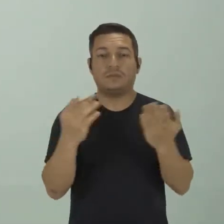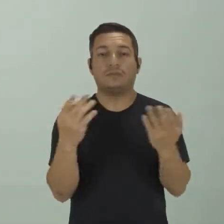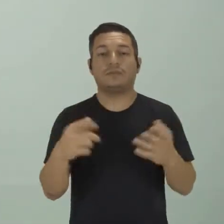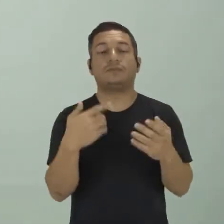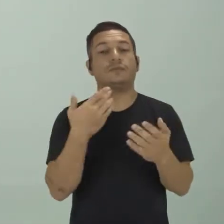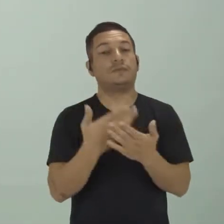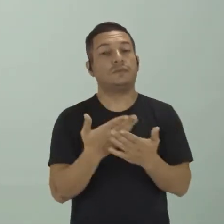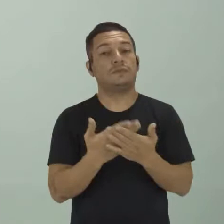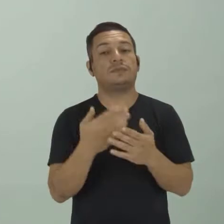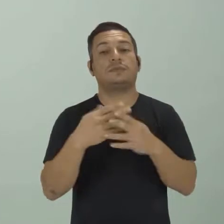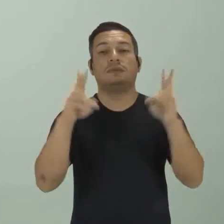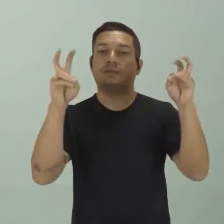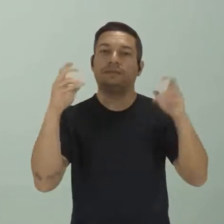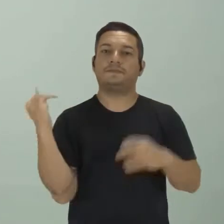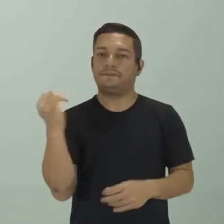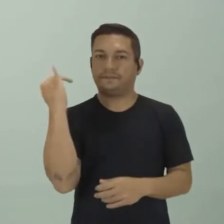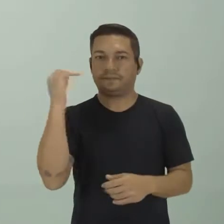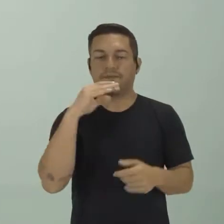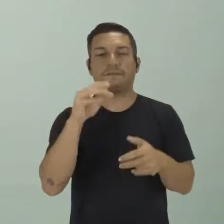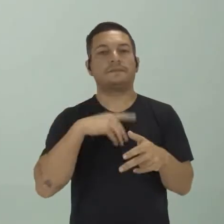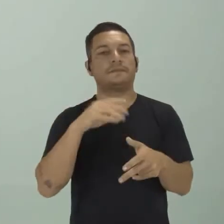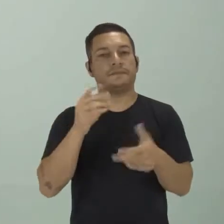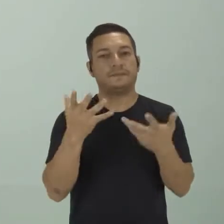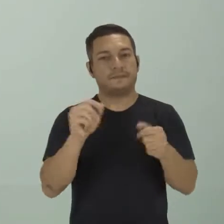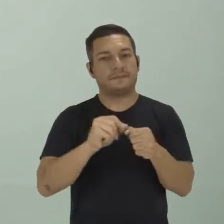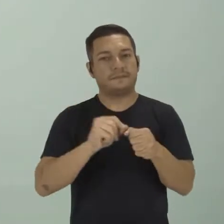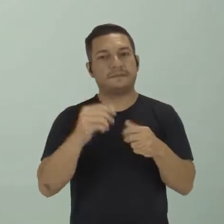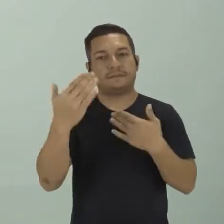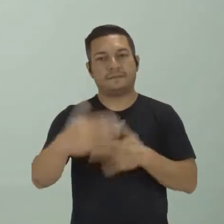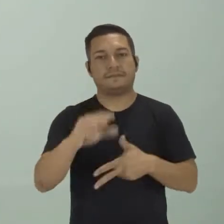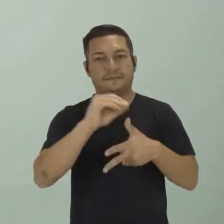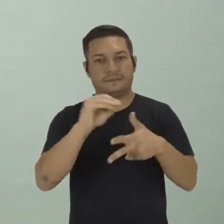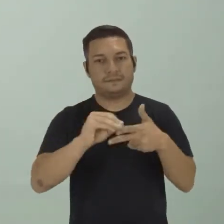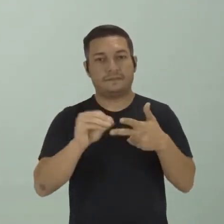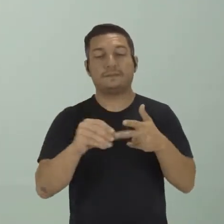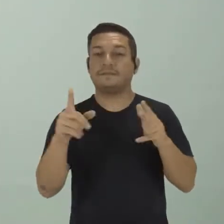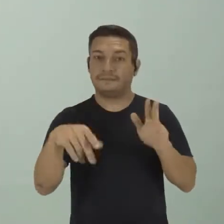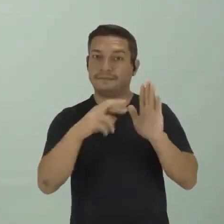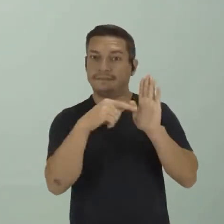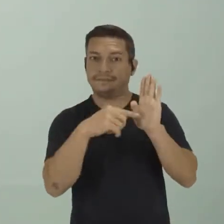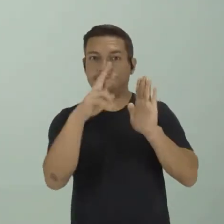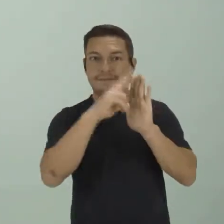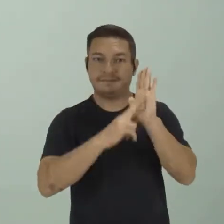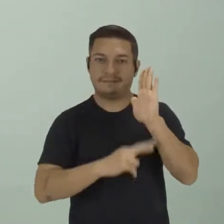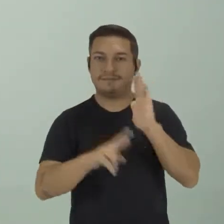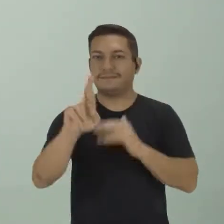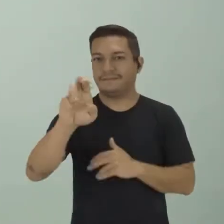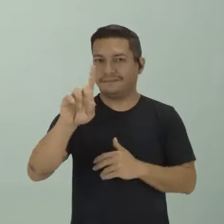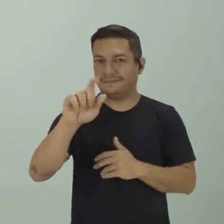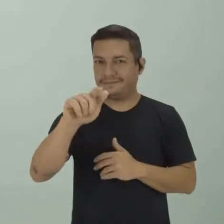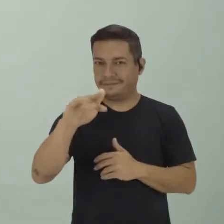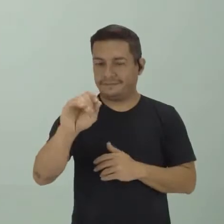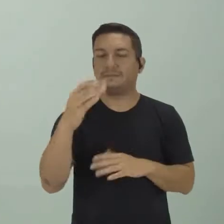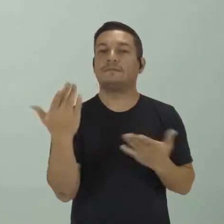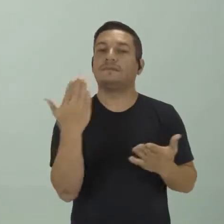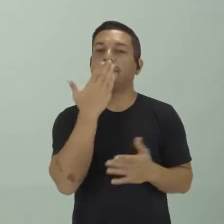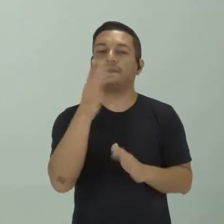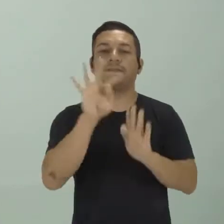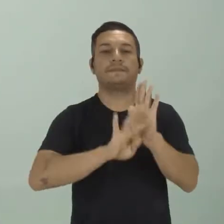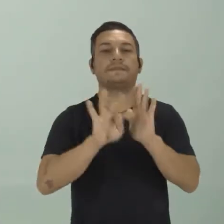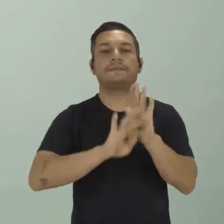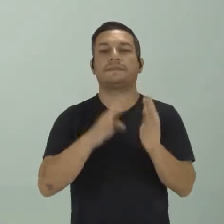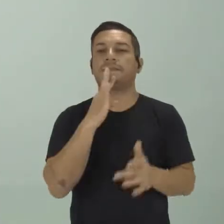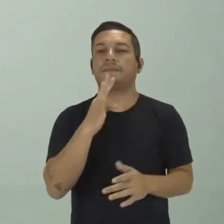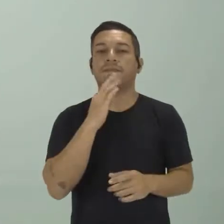muito importante para quem vai fazer a prova do Enem, a redação do Enem. Esse tipo de texto é